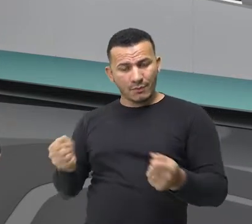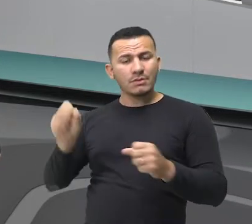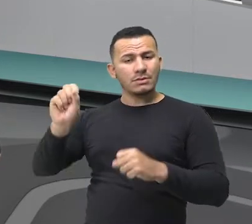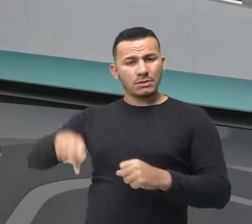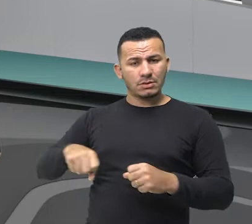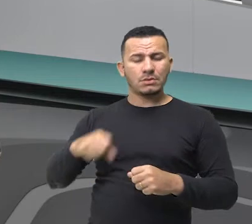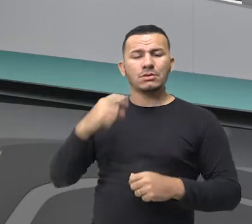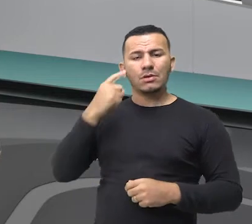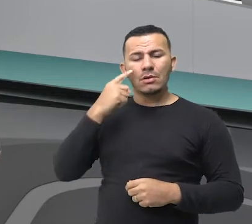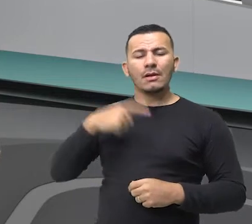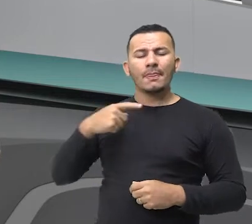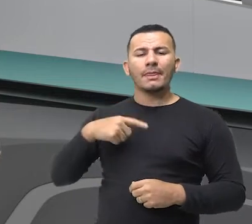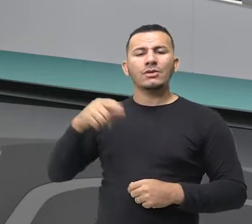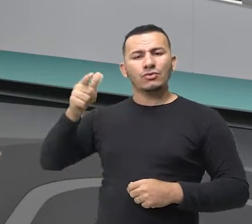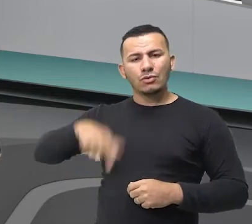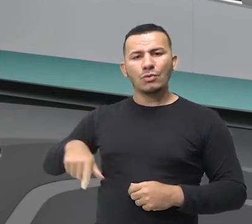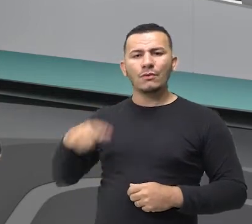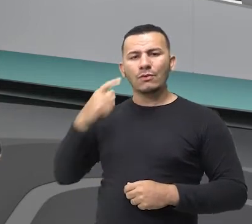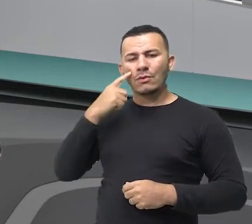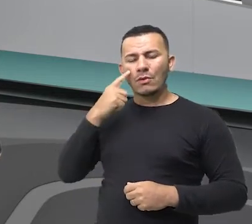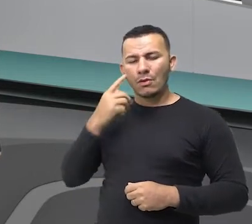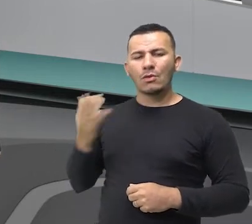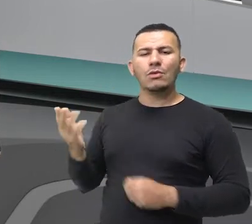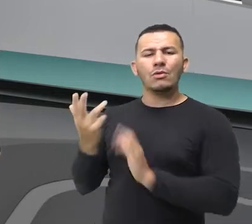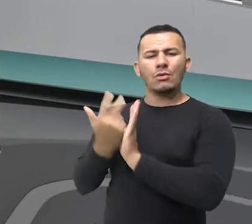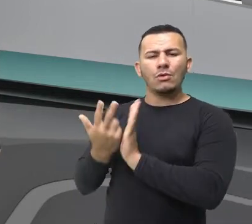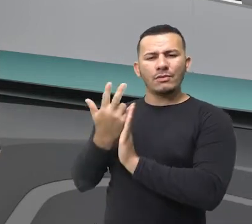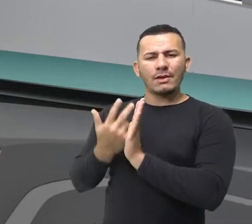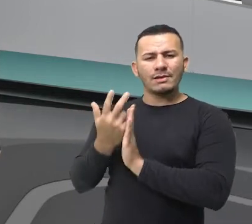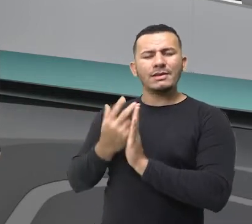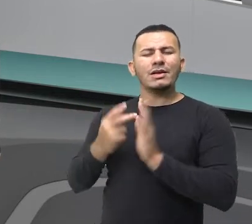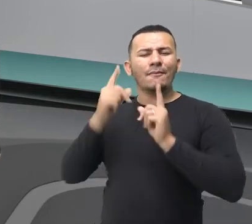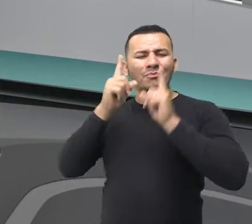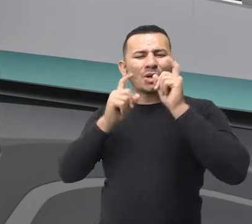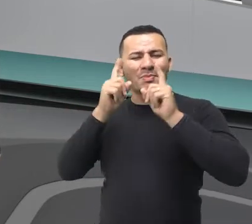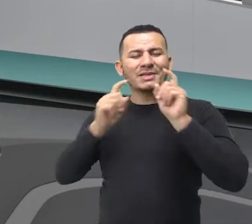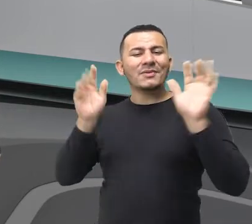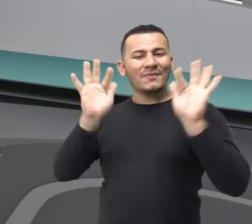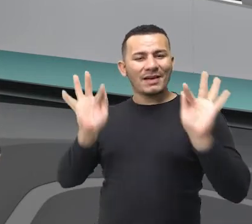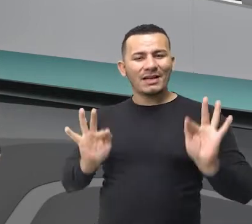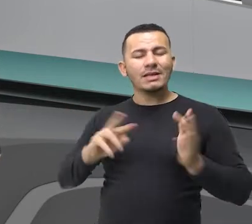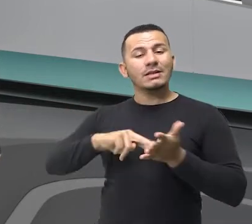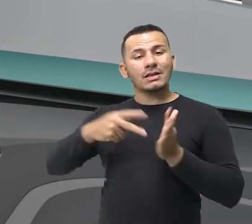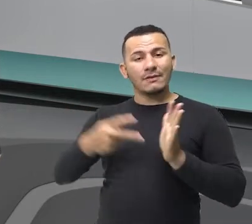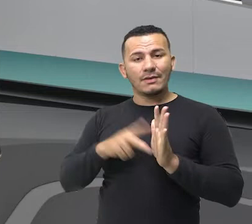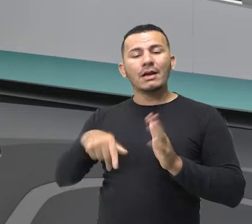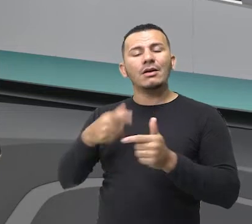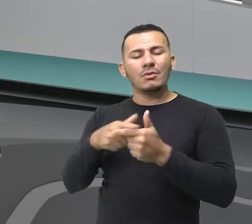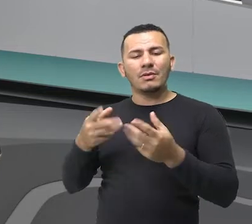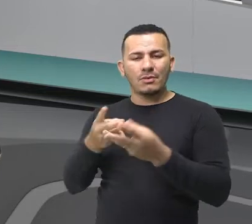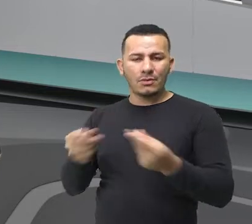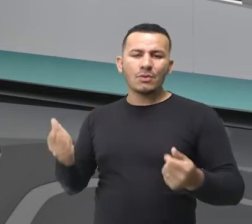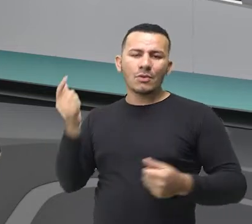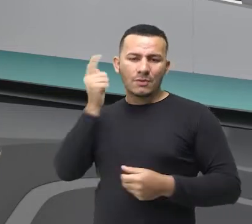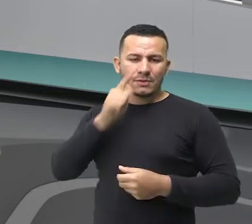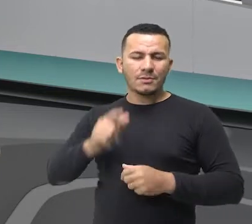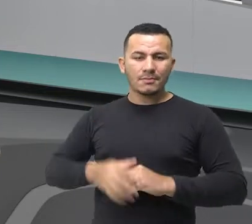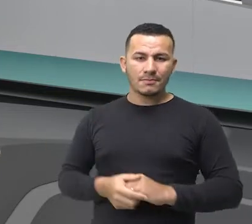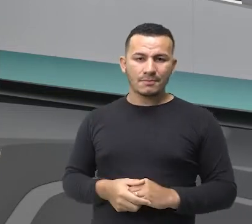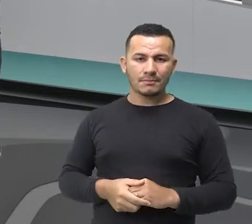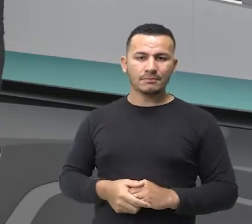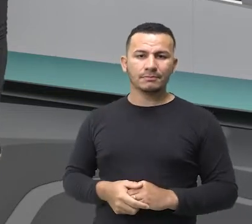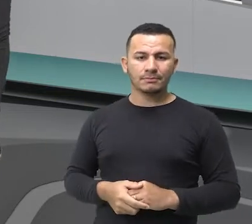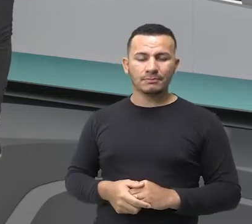EA gente observa o símbolo mais uma vez ali da carinha feliz indicando que o problema assim foi resolvido